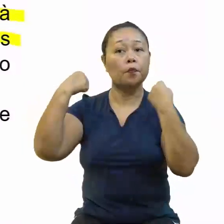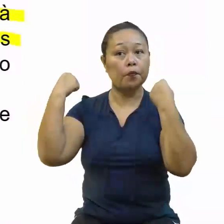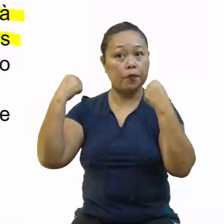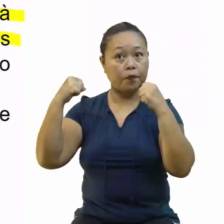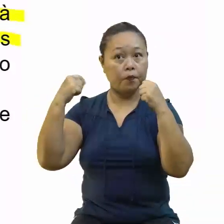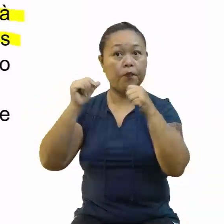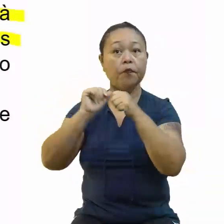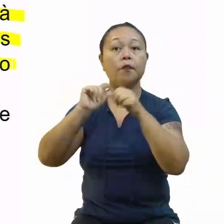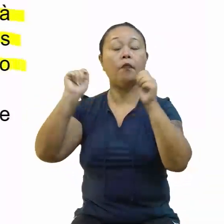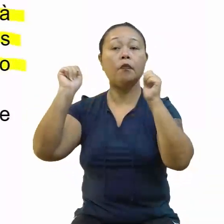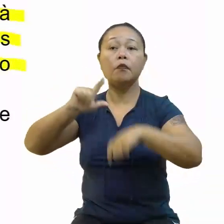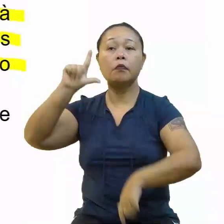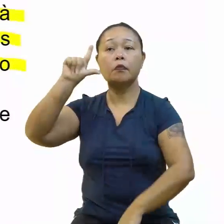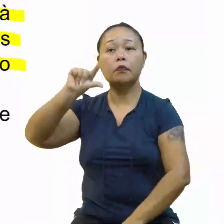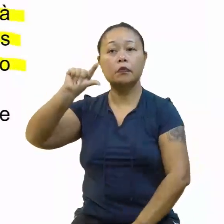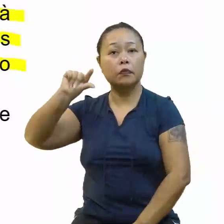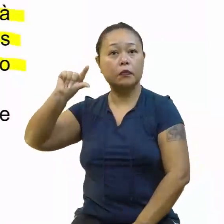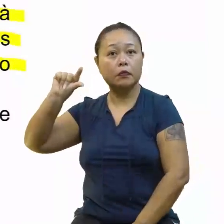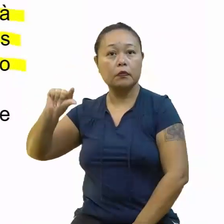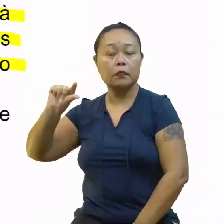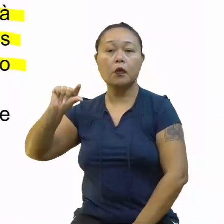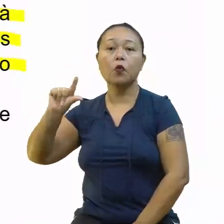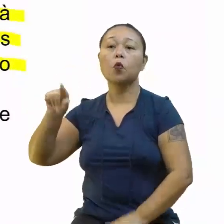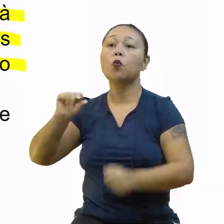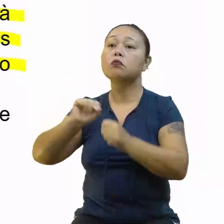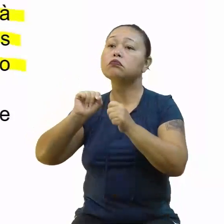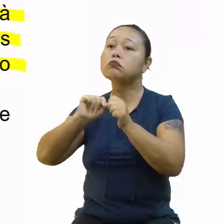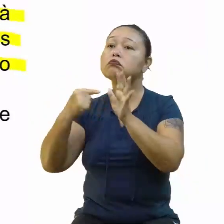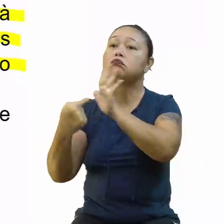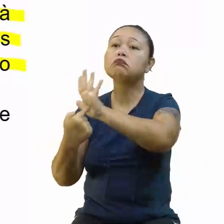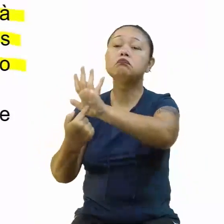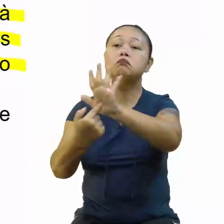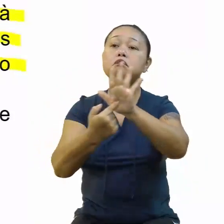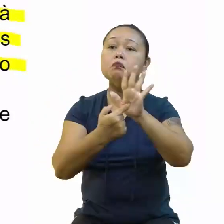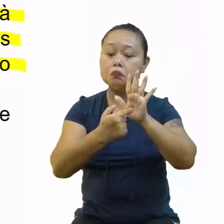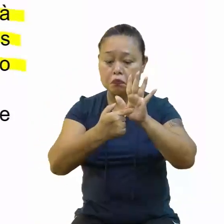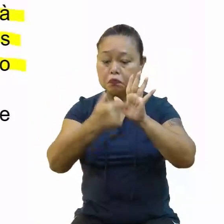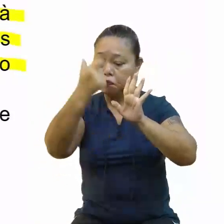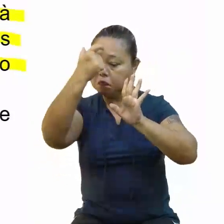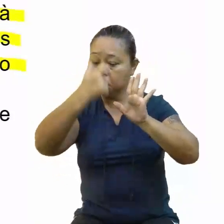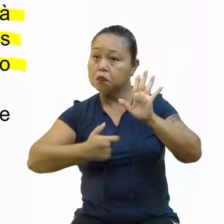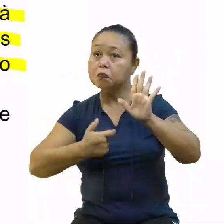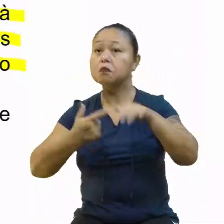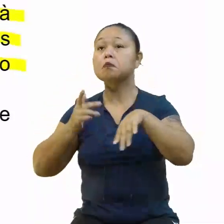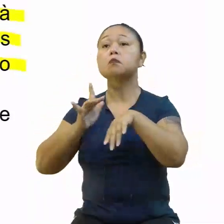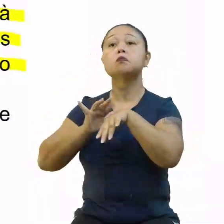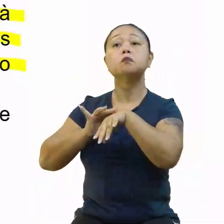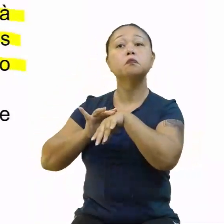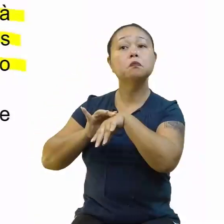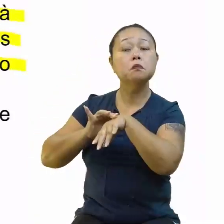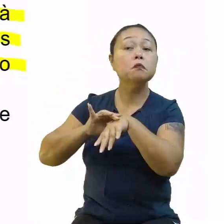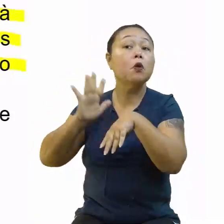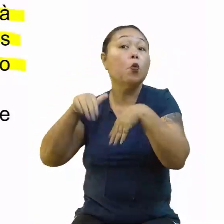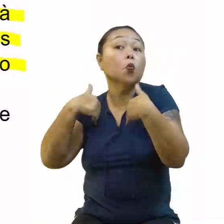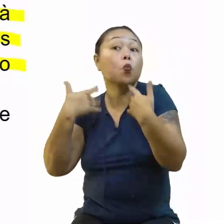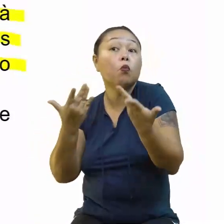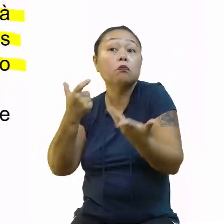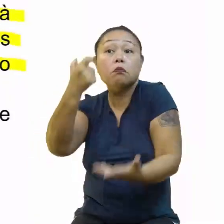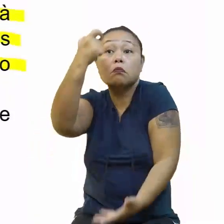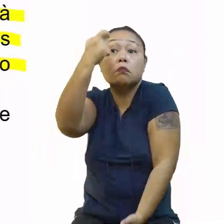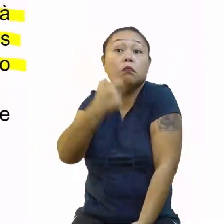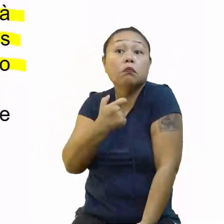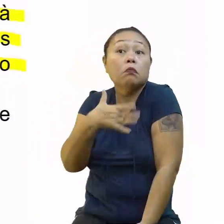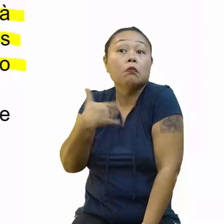físico, pode minimizar o quadro clínico do indivíduo. Então, aqui a gente está dizendo que